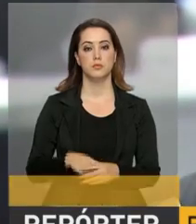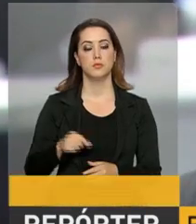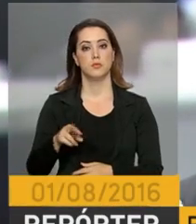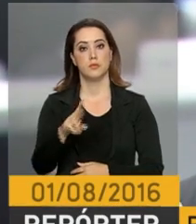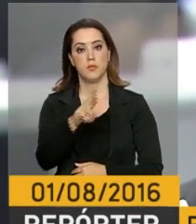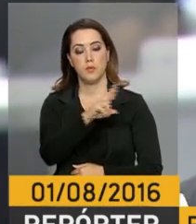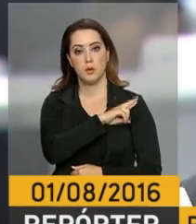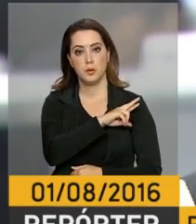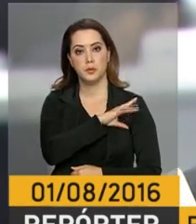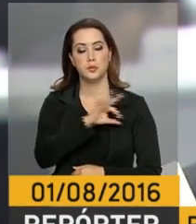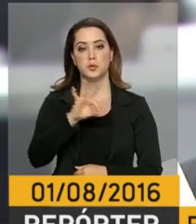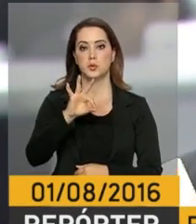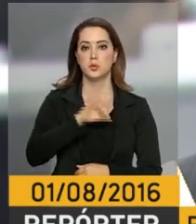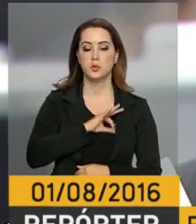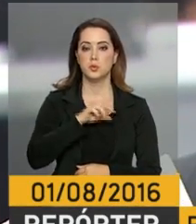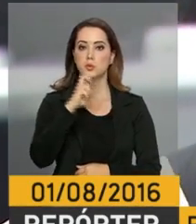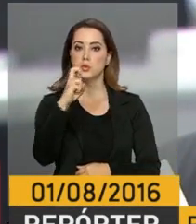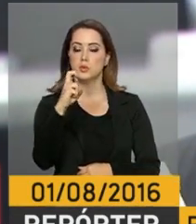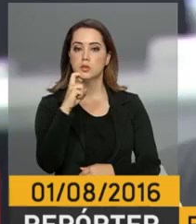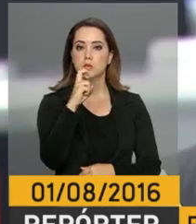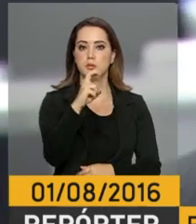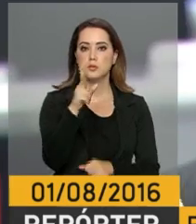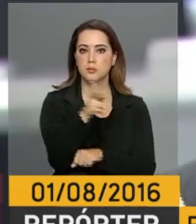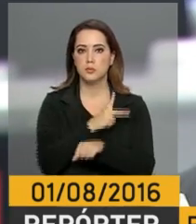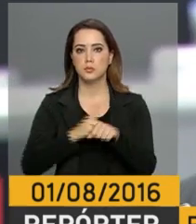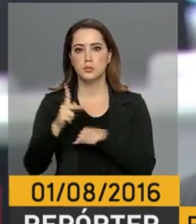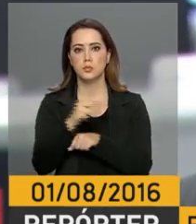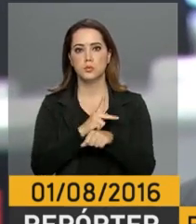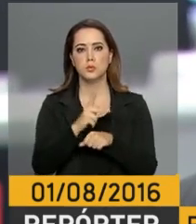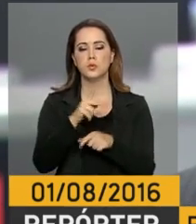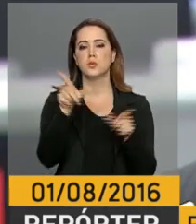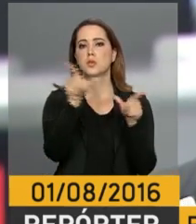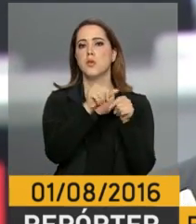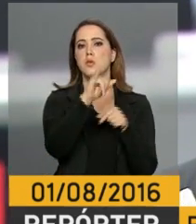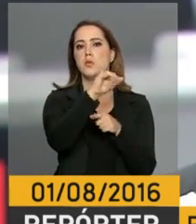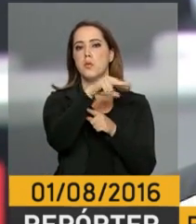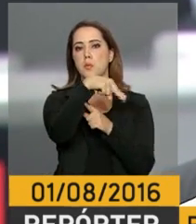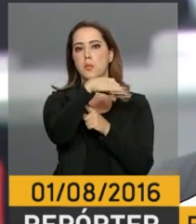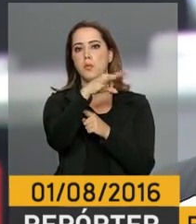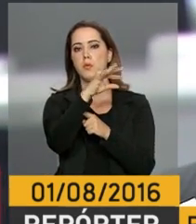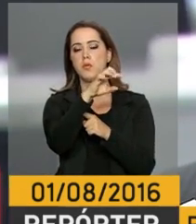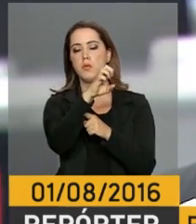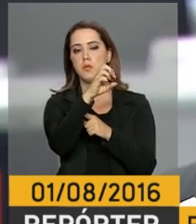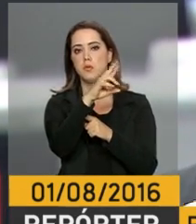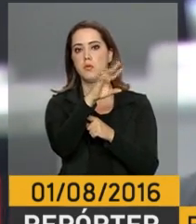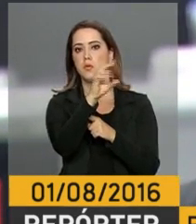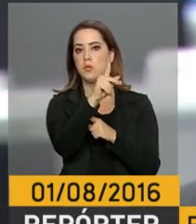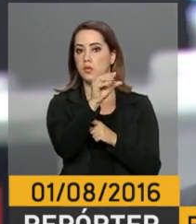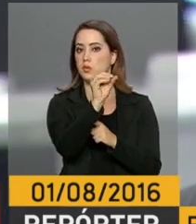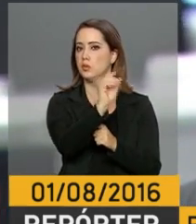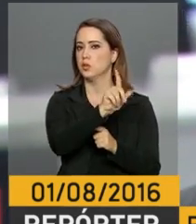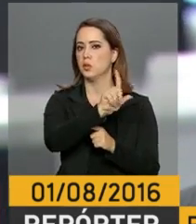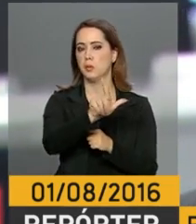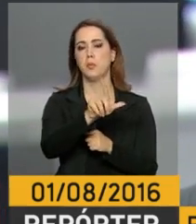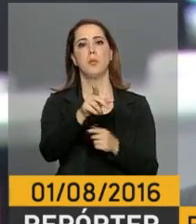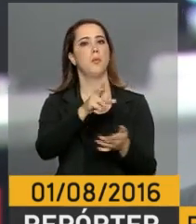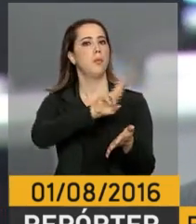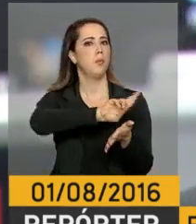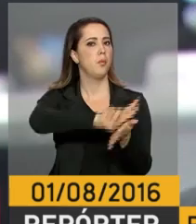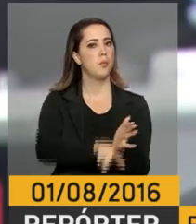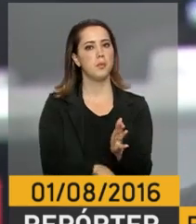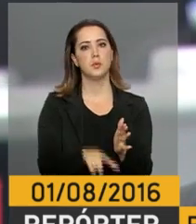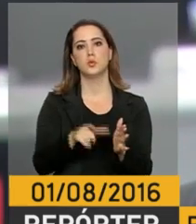representantes policiais de 55 países, da Interpol, da American Pol, da Europol, ou